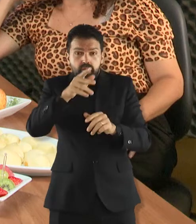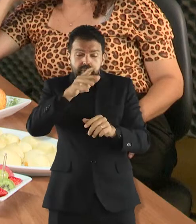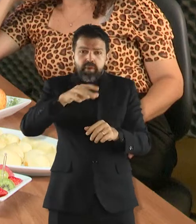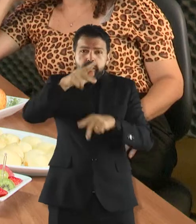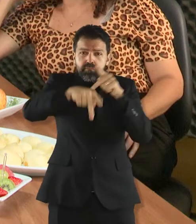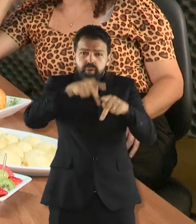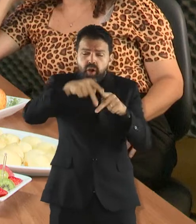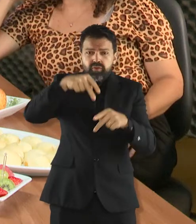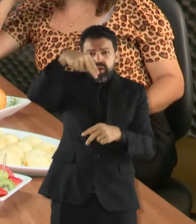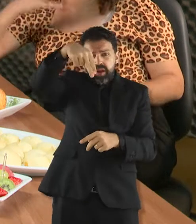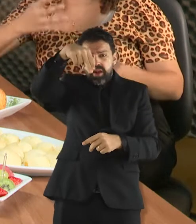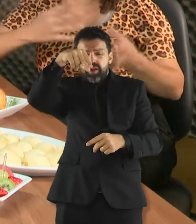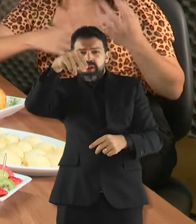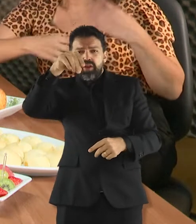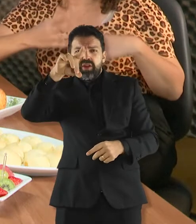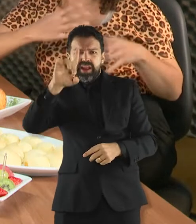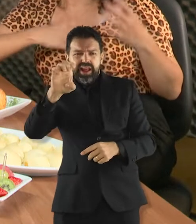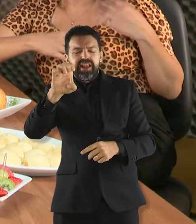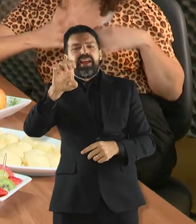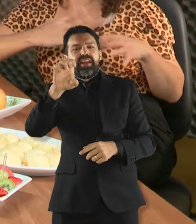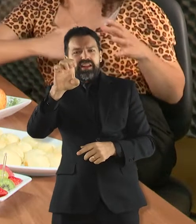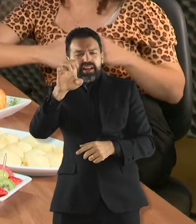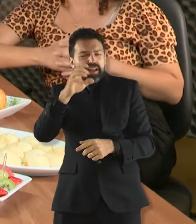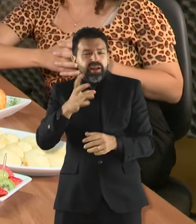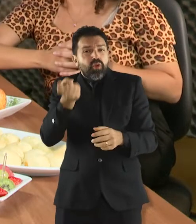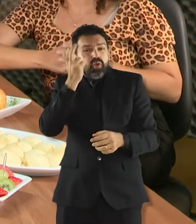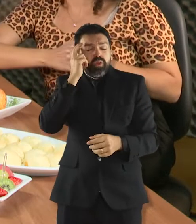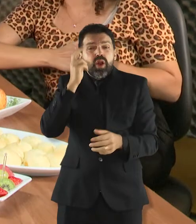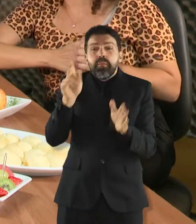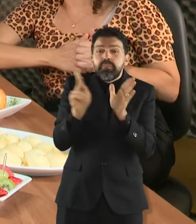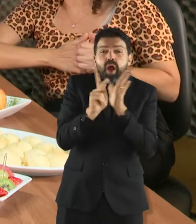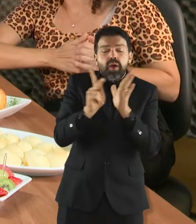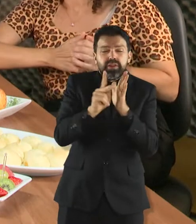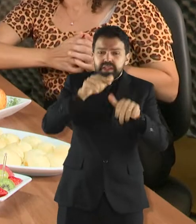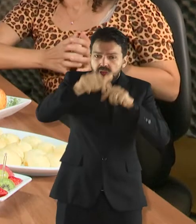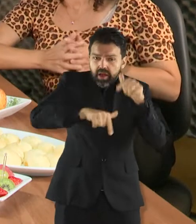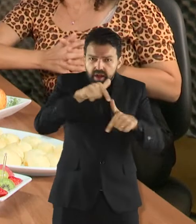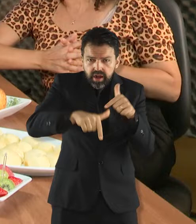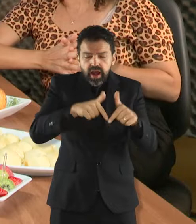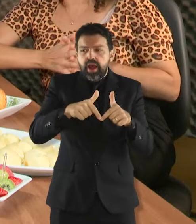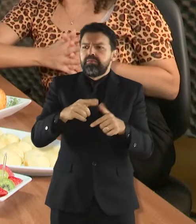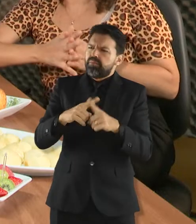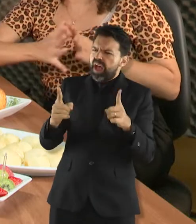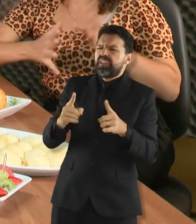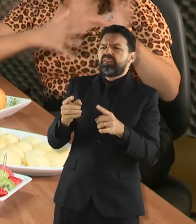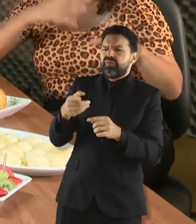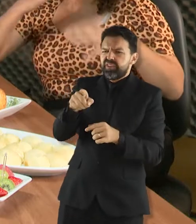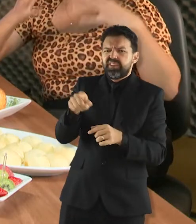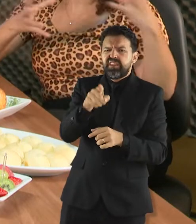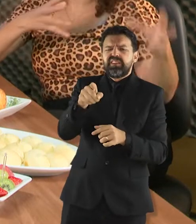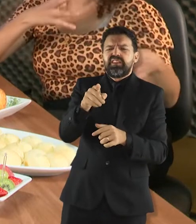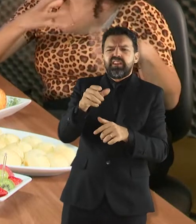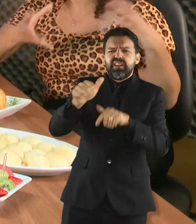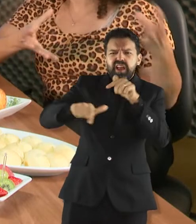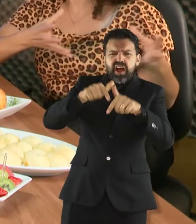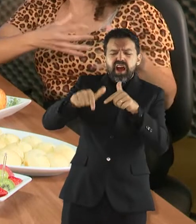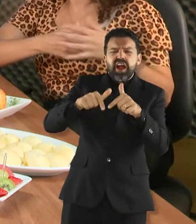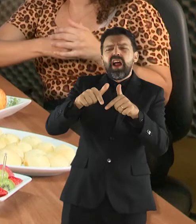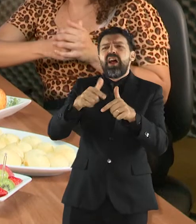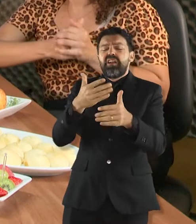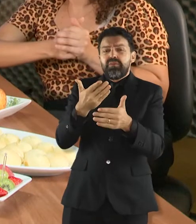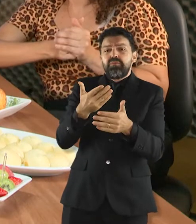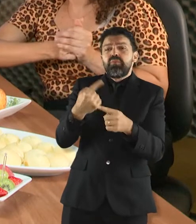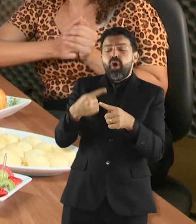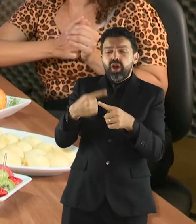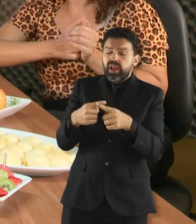Para E sobreviver. aí, de repente, como vocês vieram, talvez numa situação um pouco já difícil, né? Se fosse todo mundo pro meio acadêmico, tua